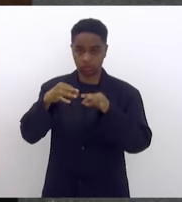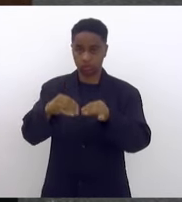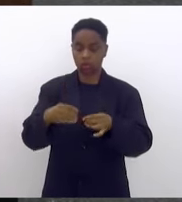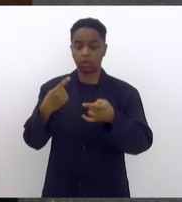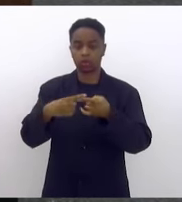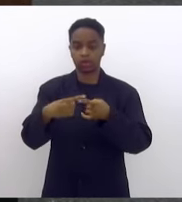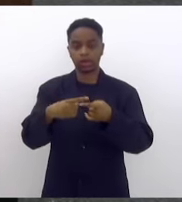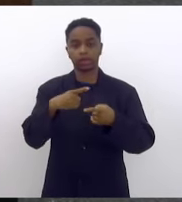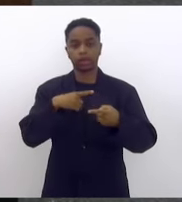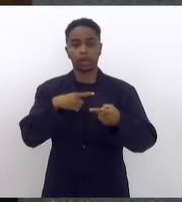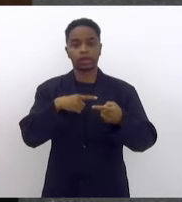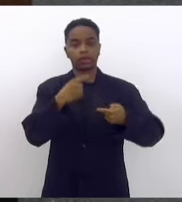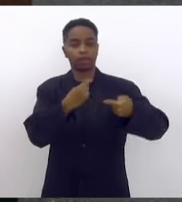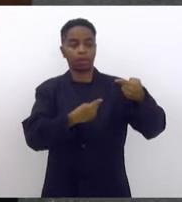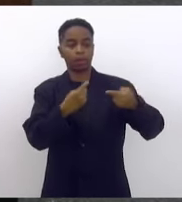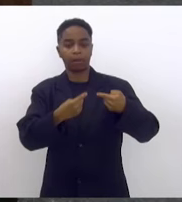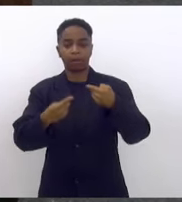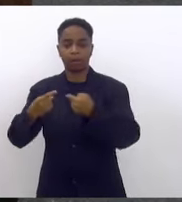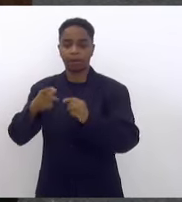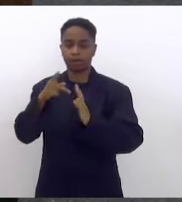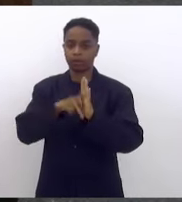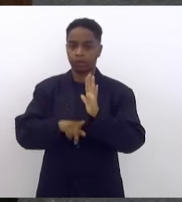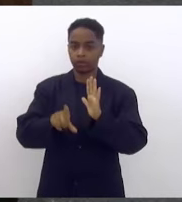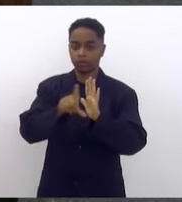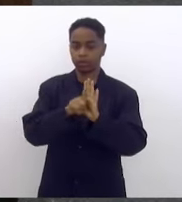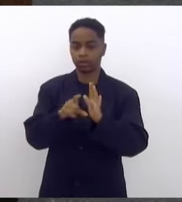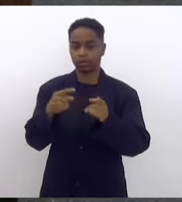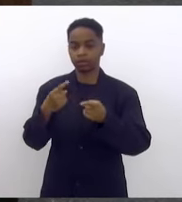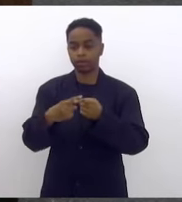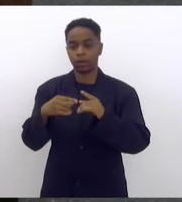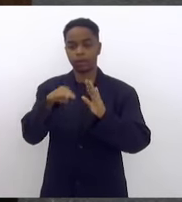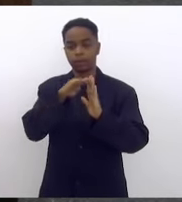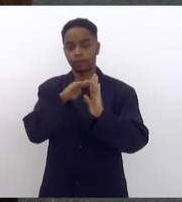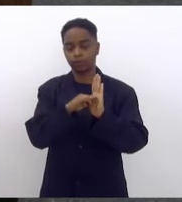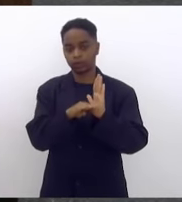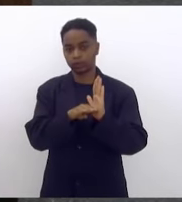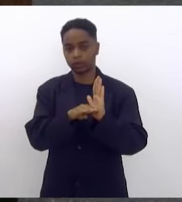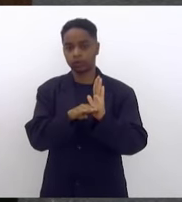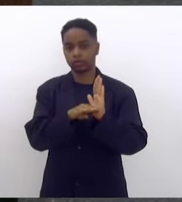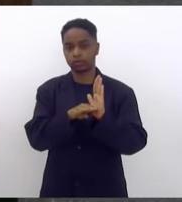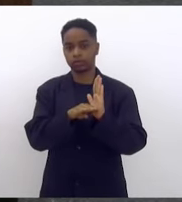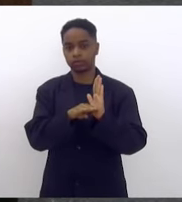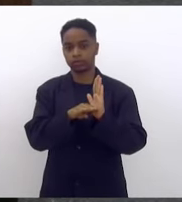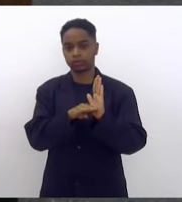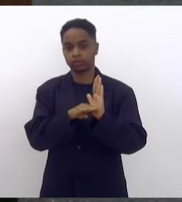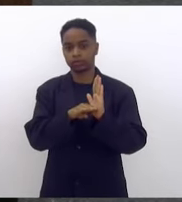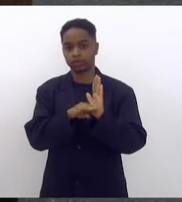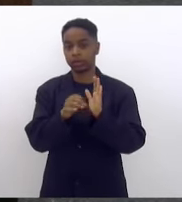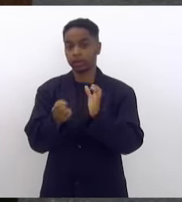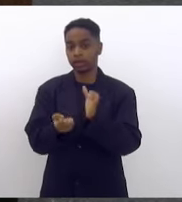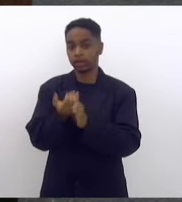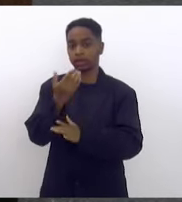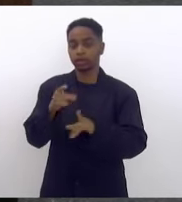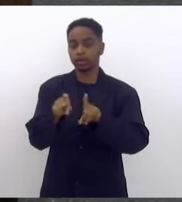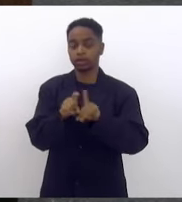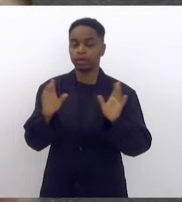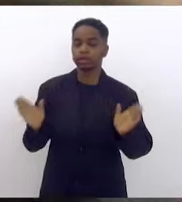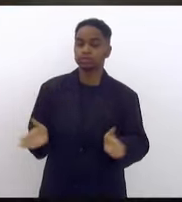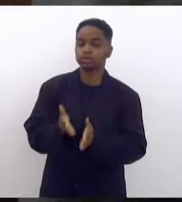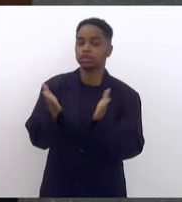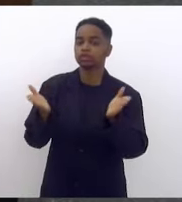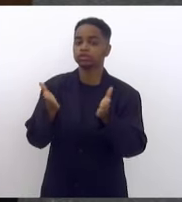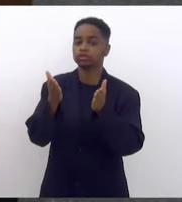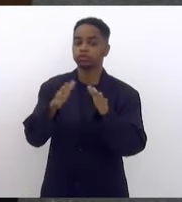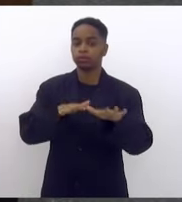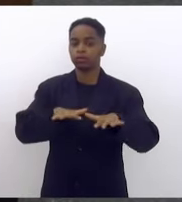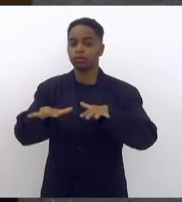tramitou o nosso projeto de lei. Esse é um programa que cria e incentiva o desenvolvimento